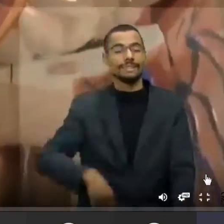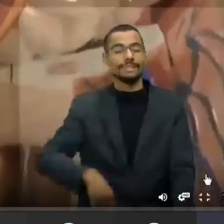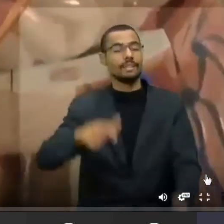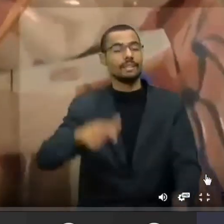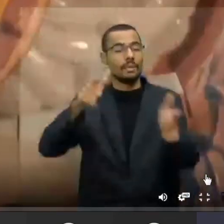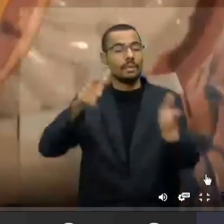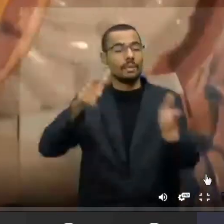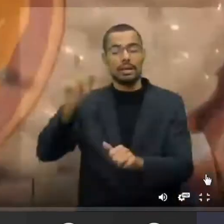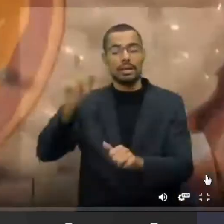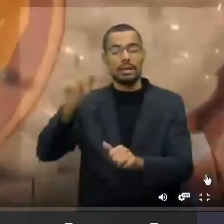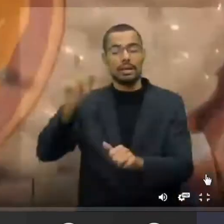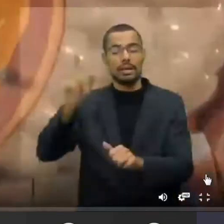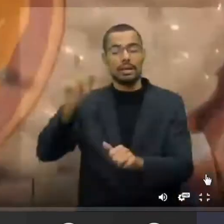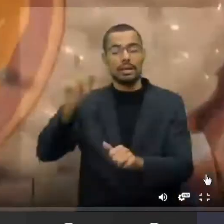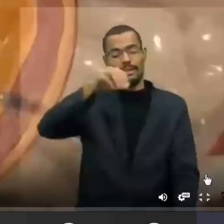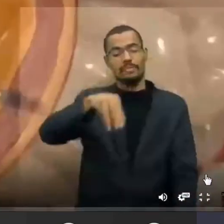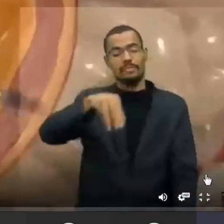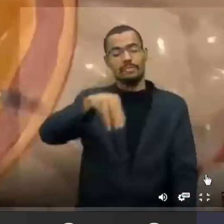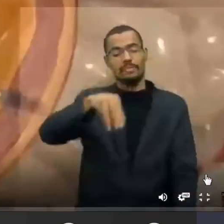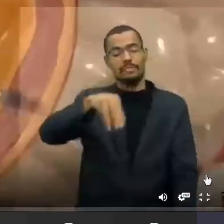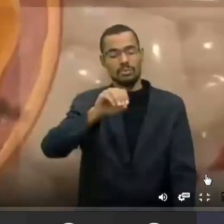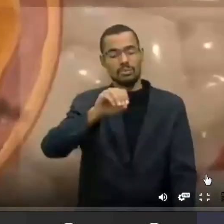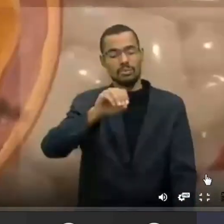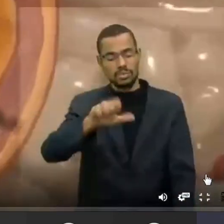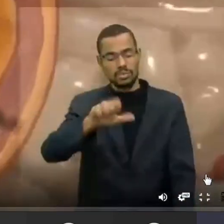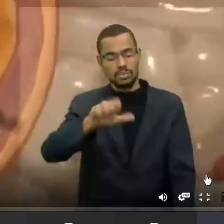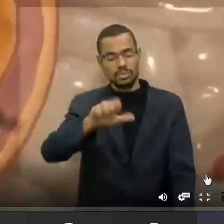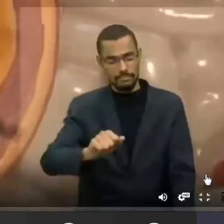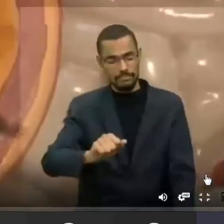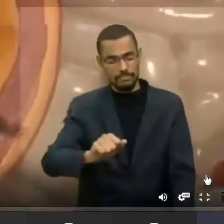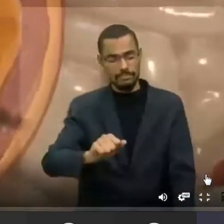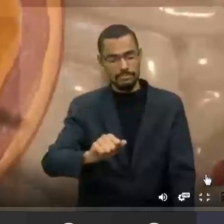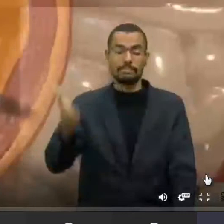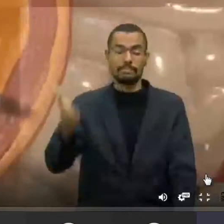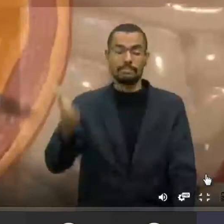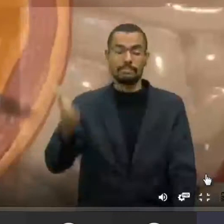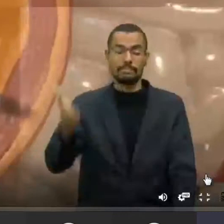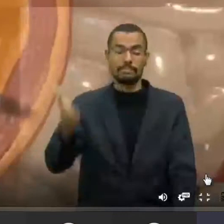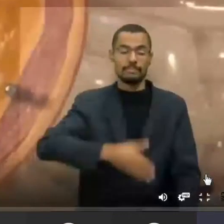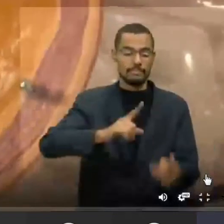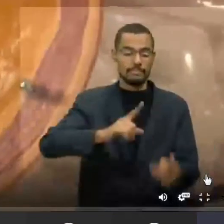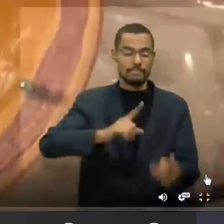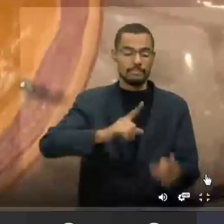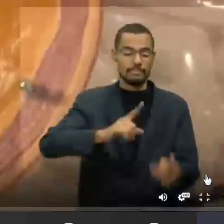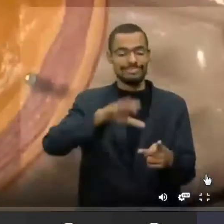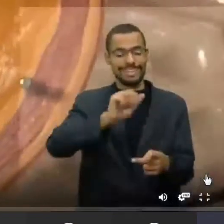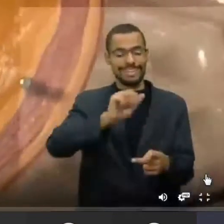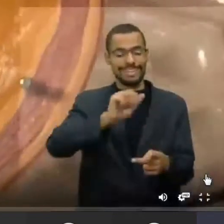as regiões de mucosa, região do fundo do estômago, região de cárdia, que é